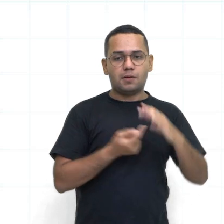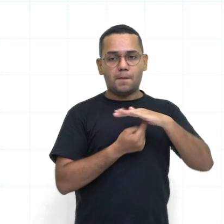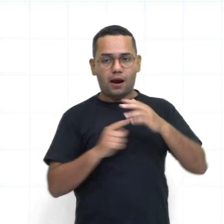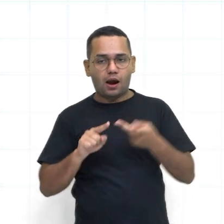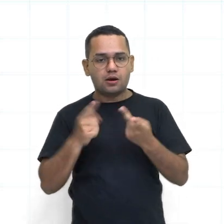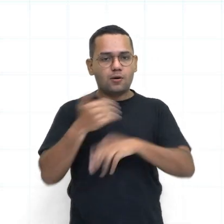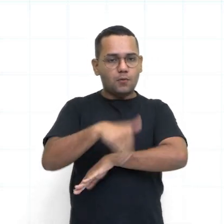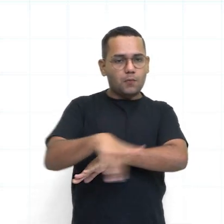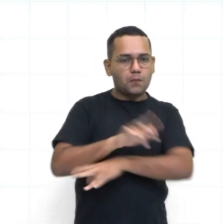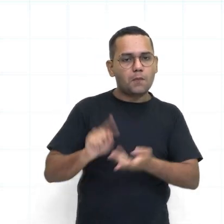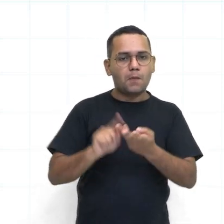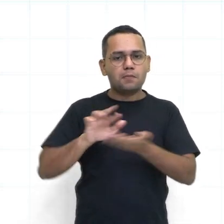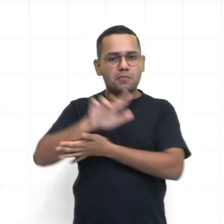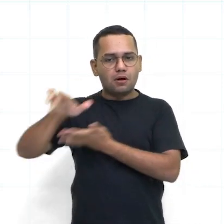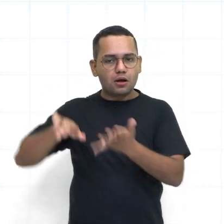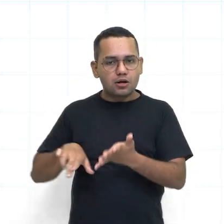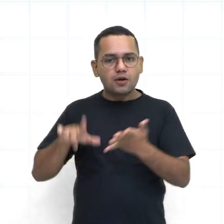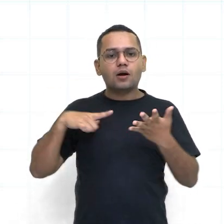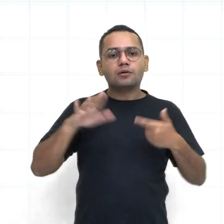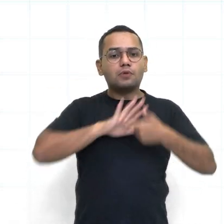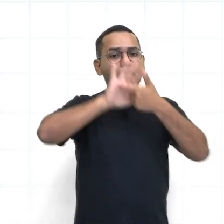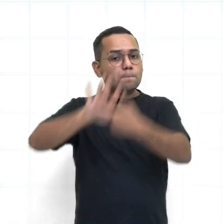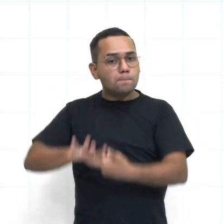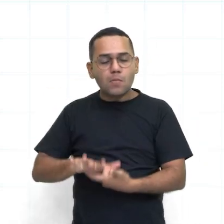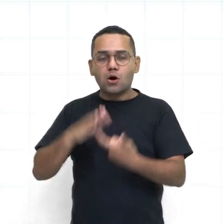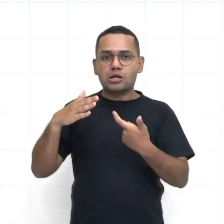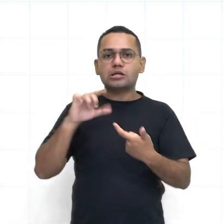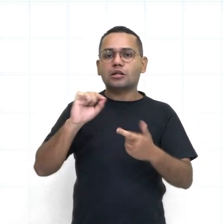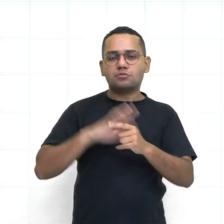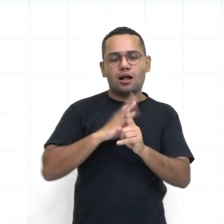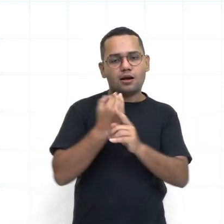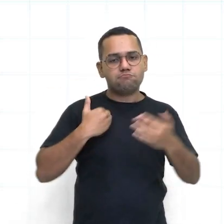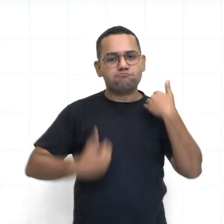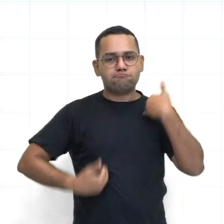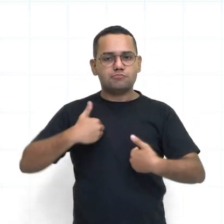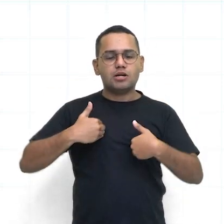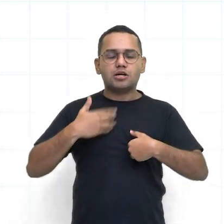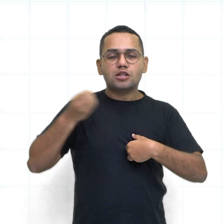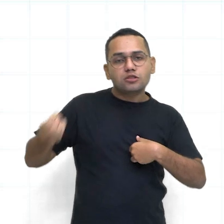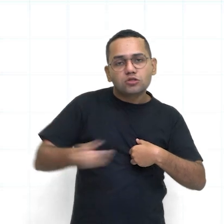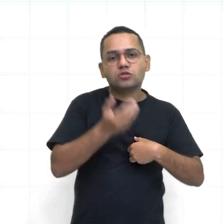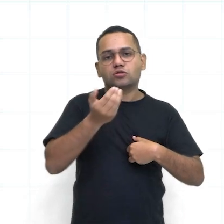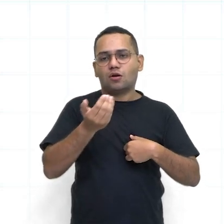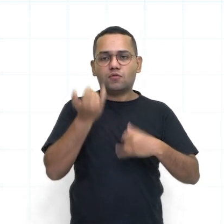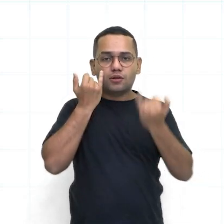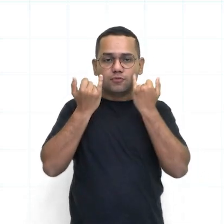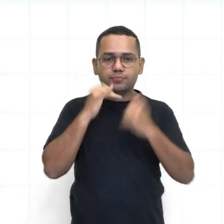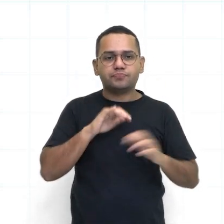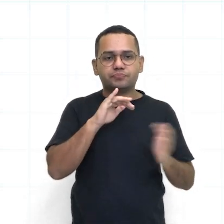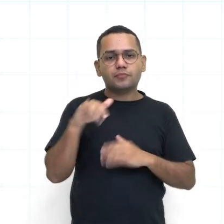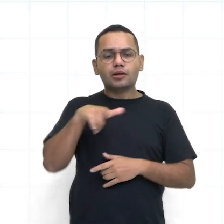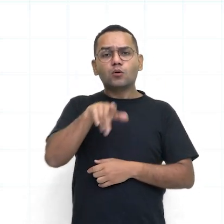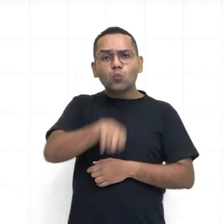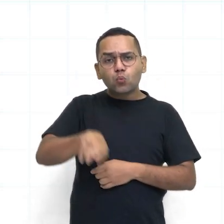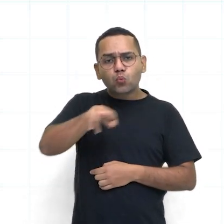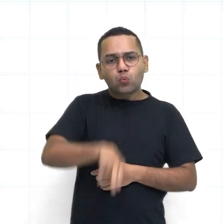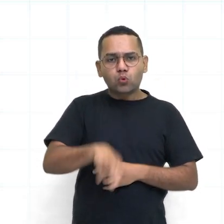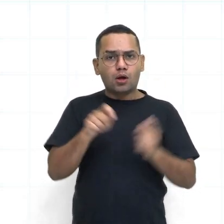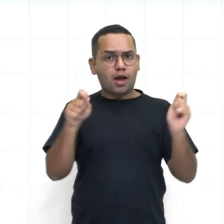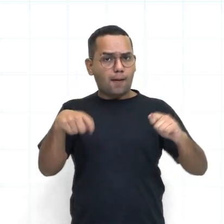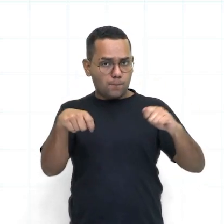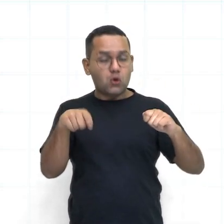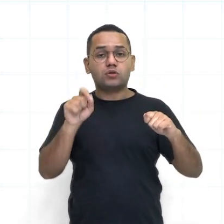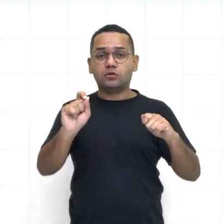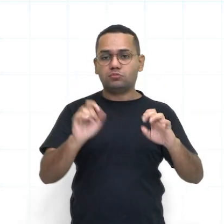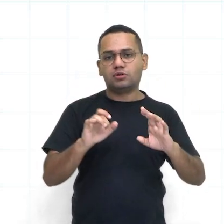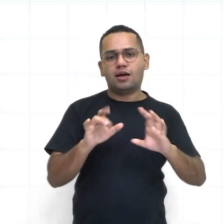se transformaram em palcos improvisados, onde a arte do corpo ganha novas dimensões. Esta prática não